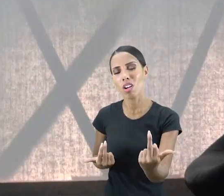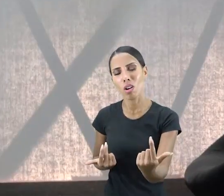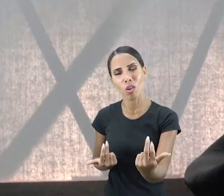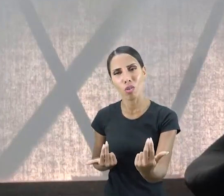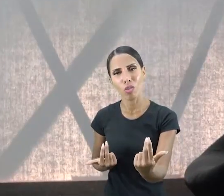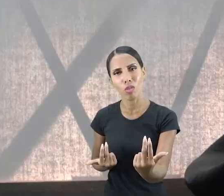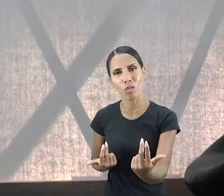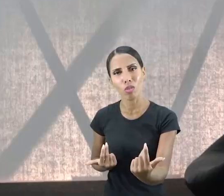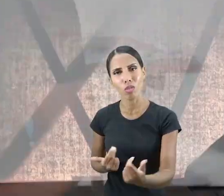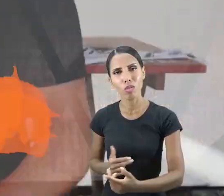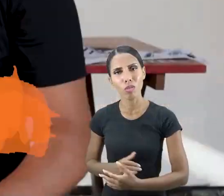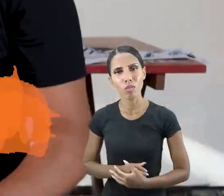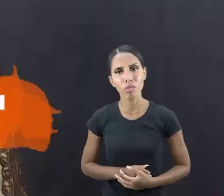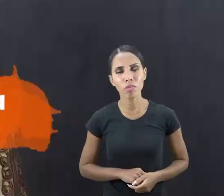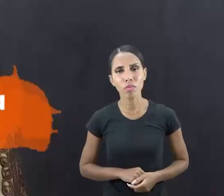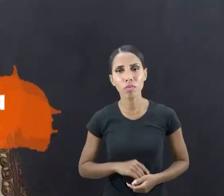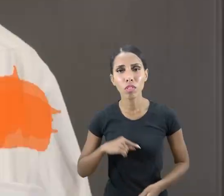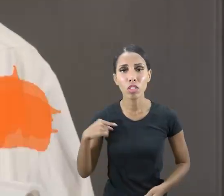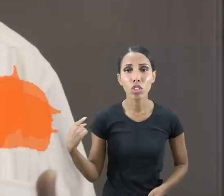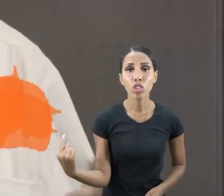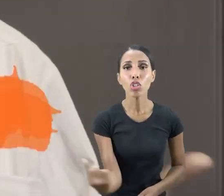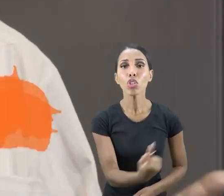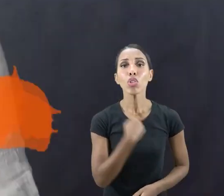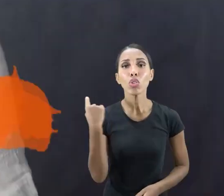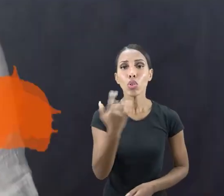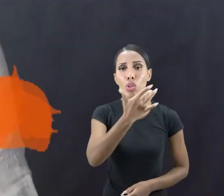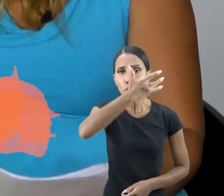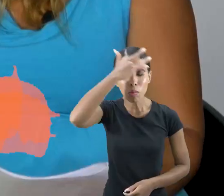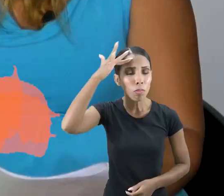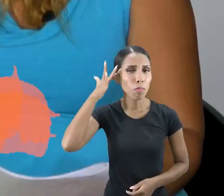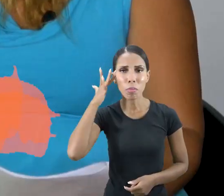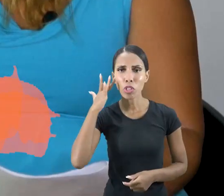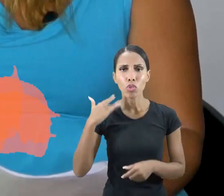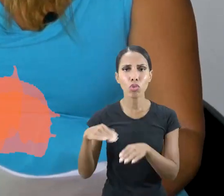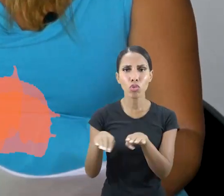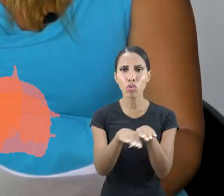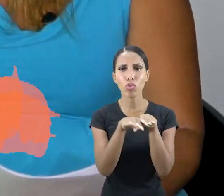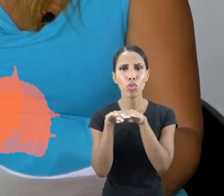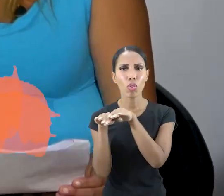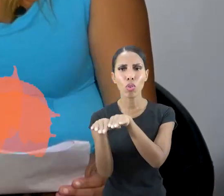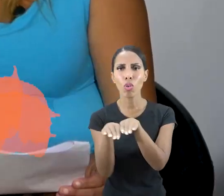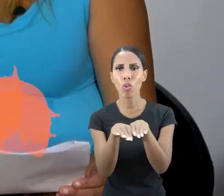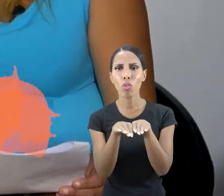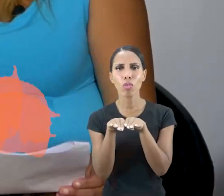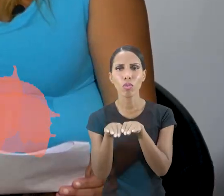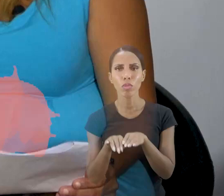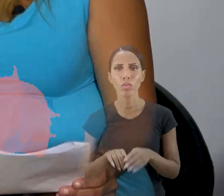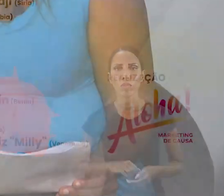Somos toda gente.